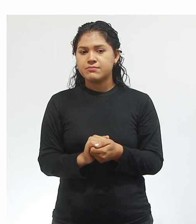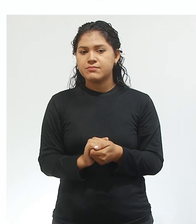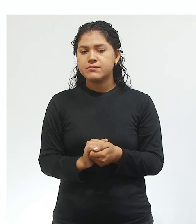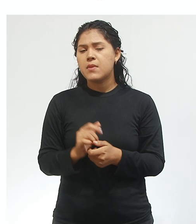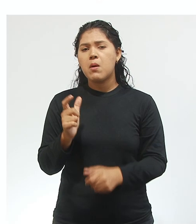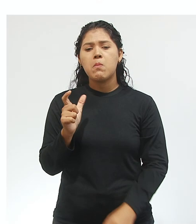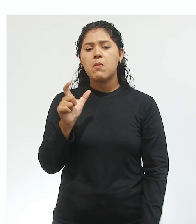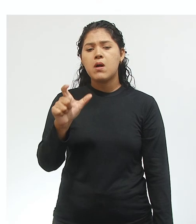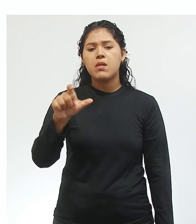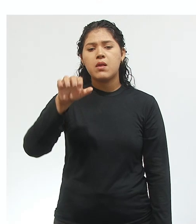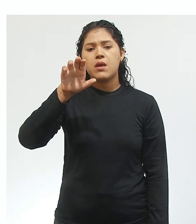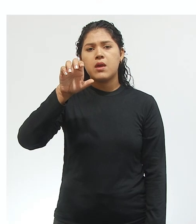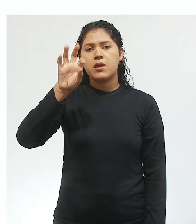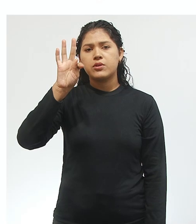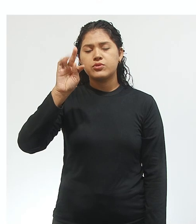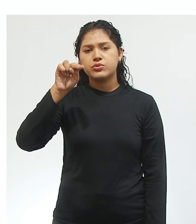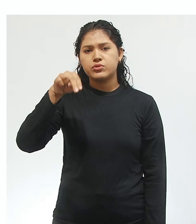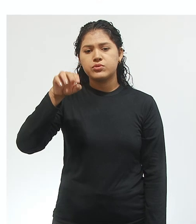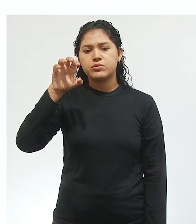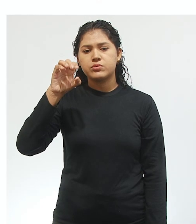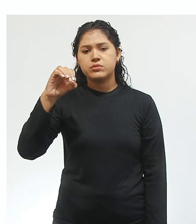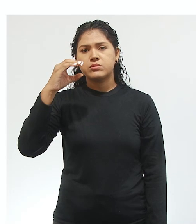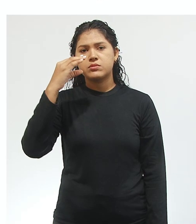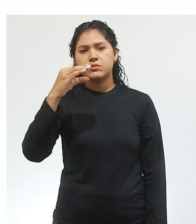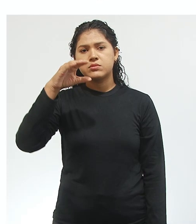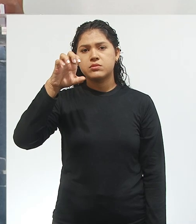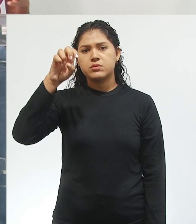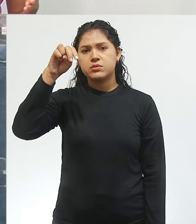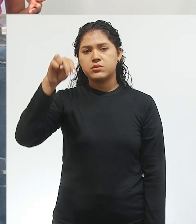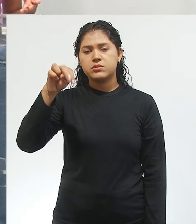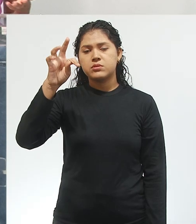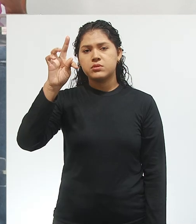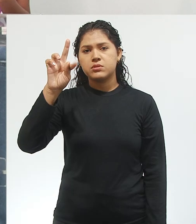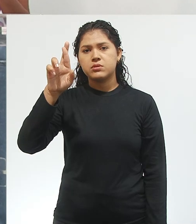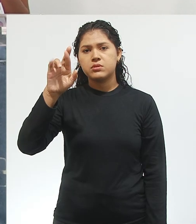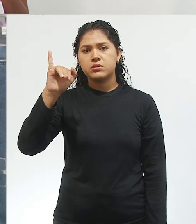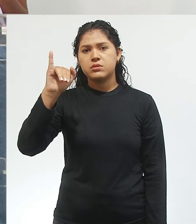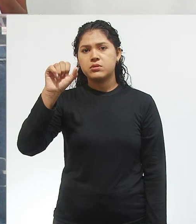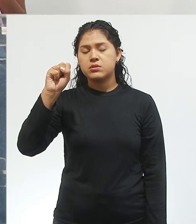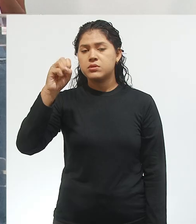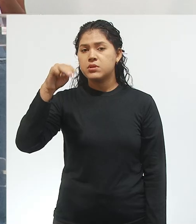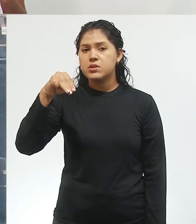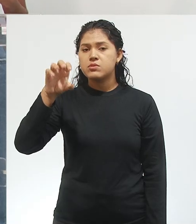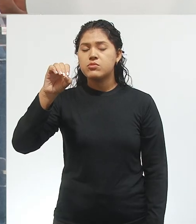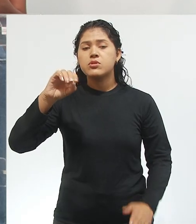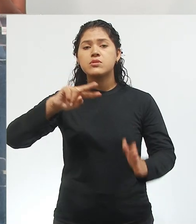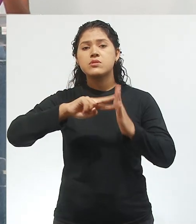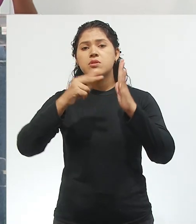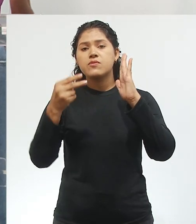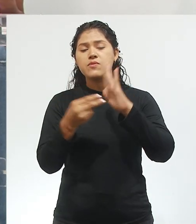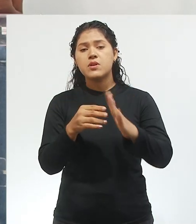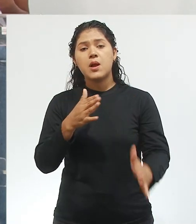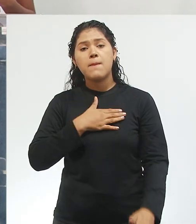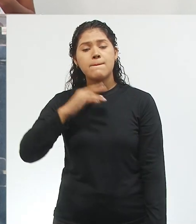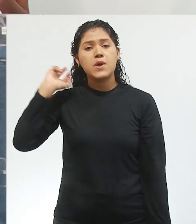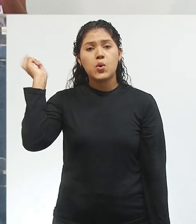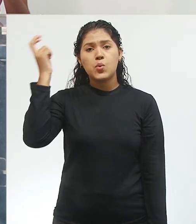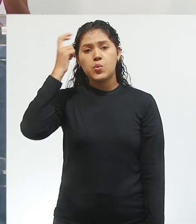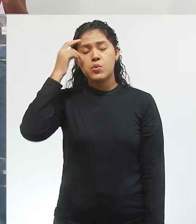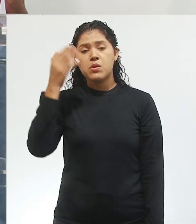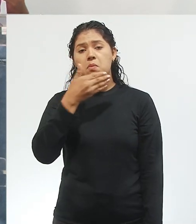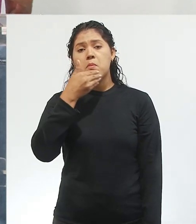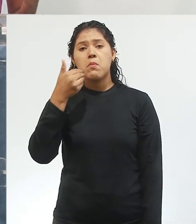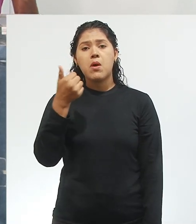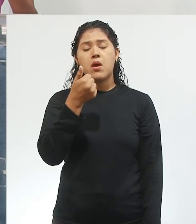o etnocentrismo vai ser aquele conceito que vai privilegiar sempre a sua cultura, É como se o seu modo de vida fosse o